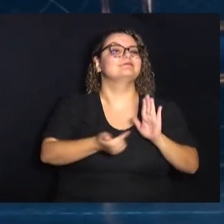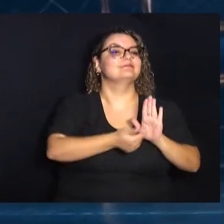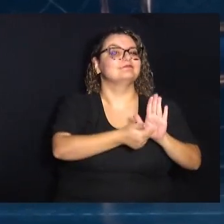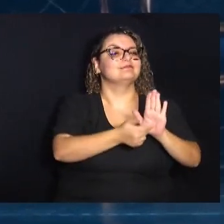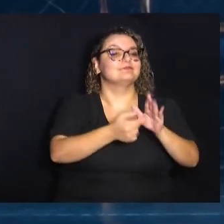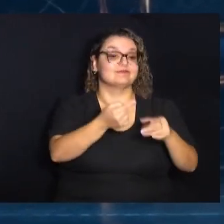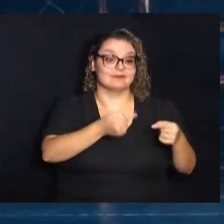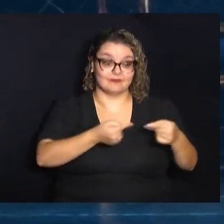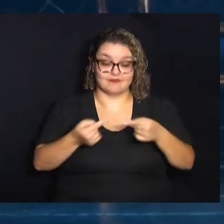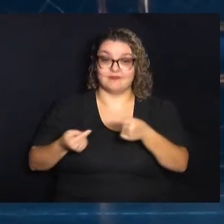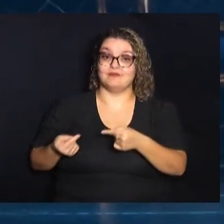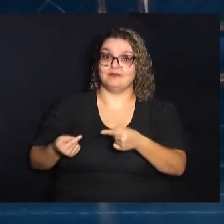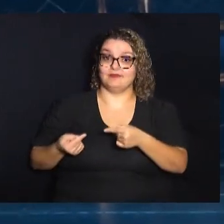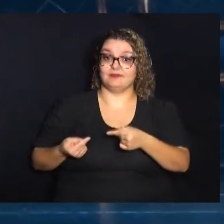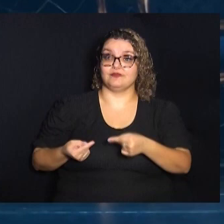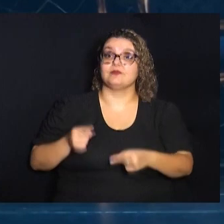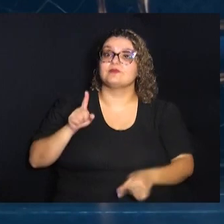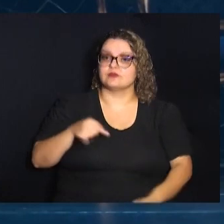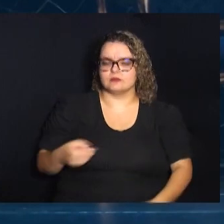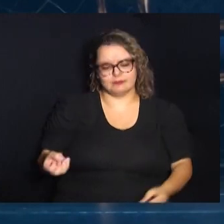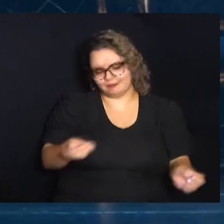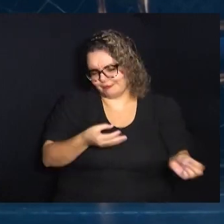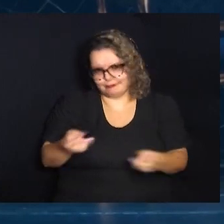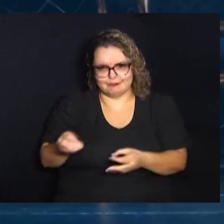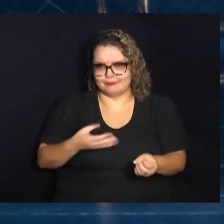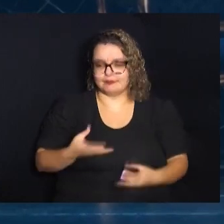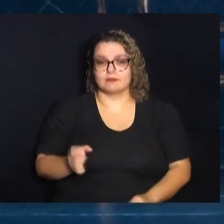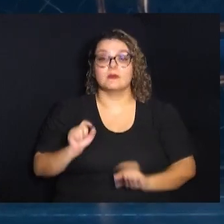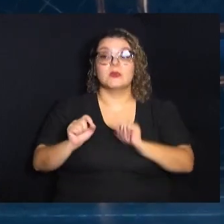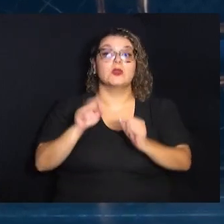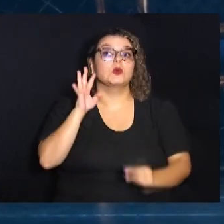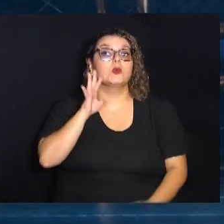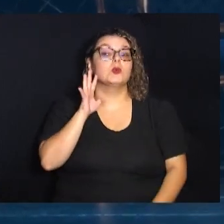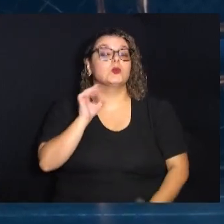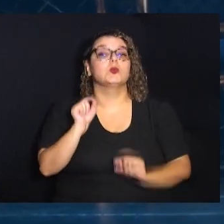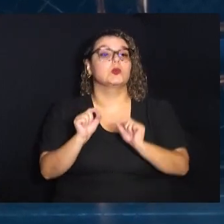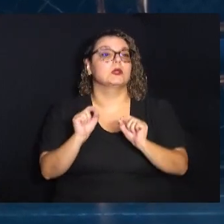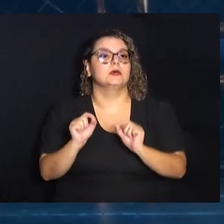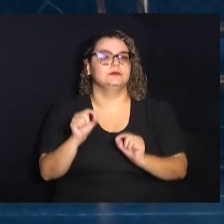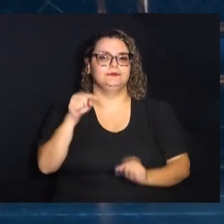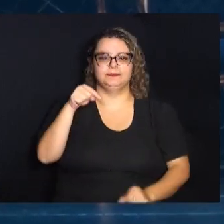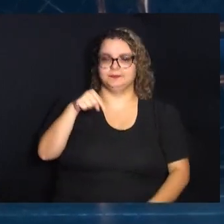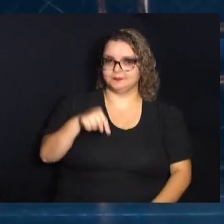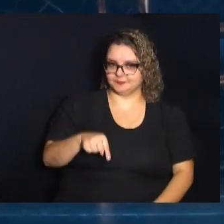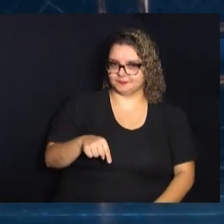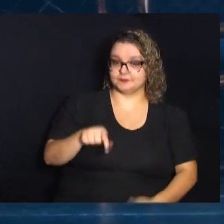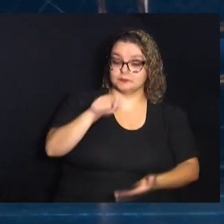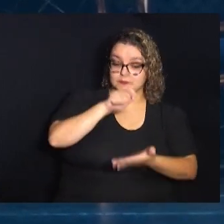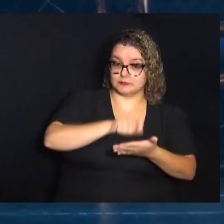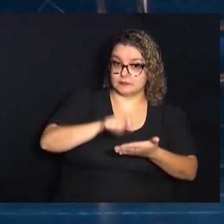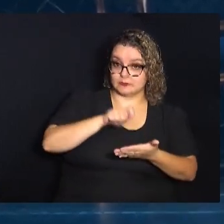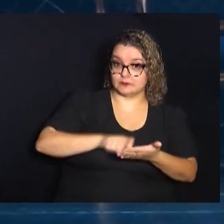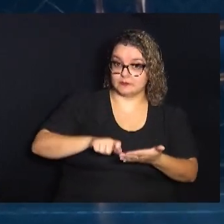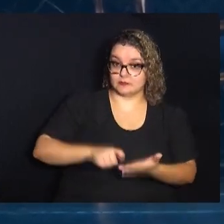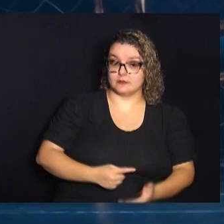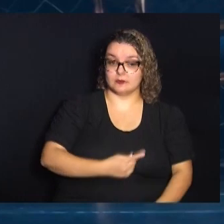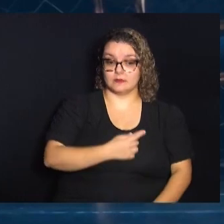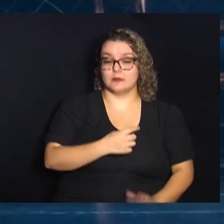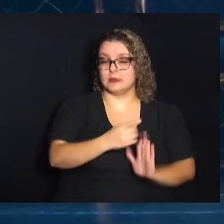vai trazendo essa discussão, que é extremamente contemporânea, mas o que é legal? Que esse espetáculo, ele foi